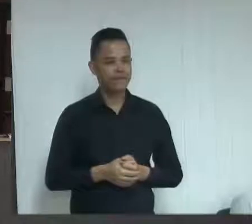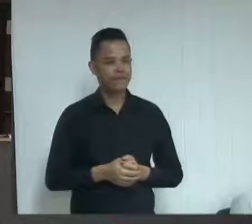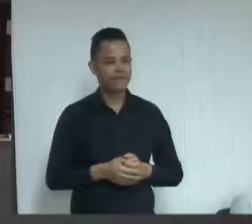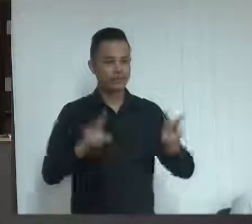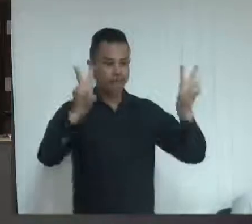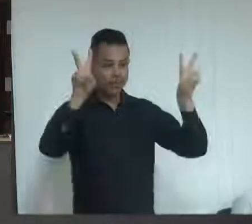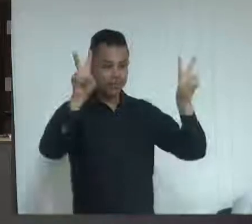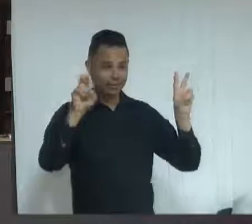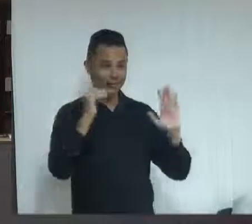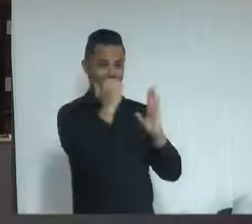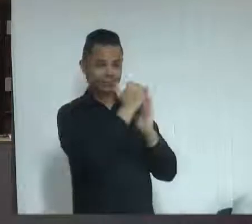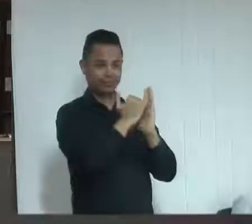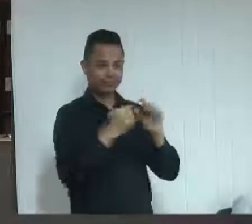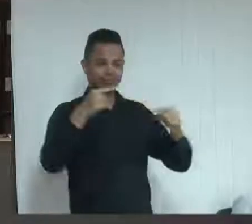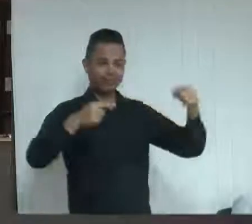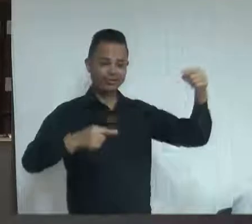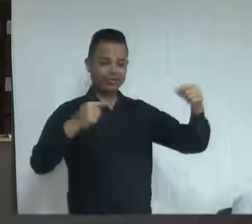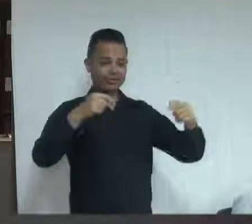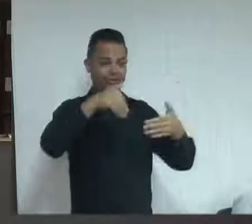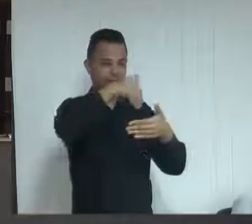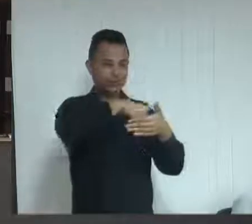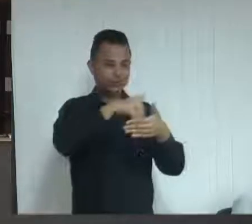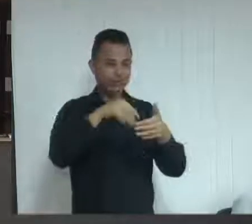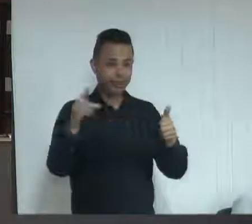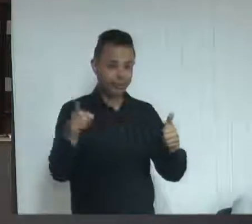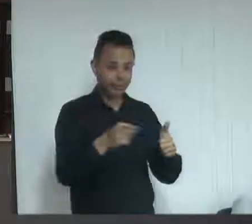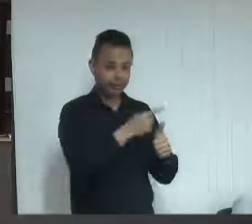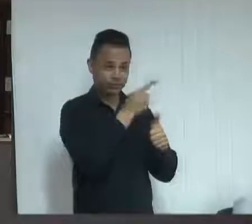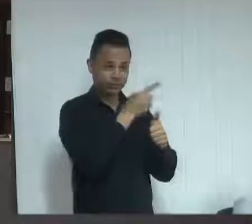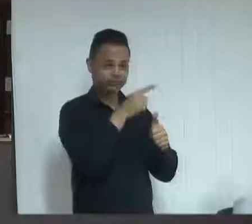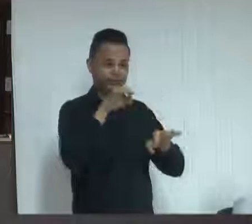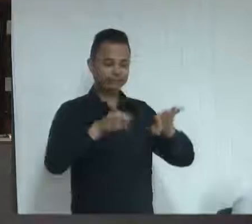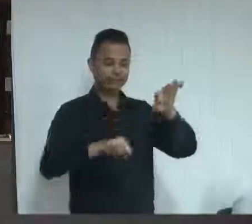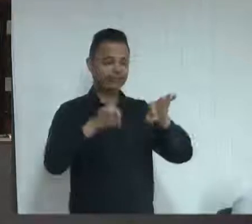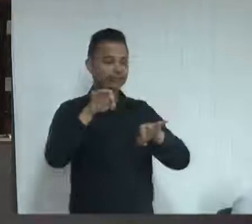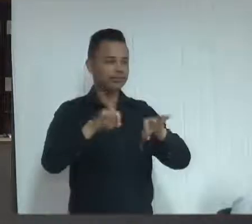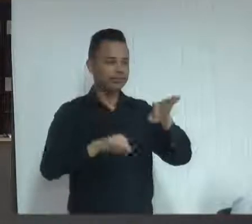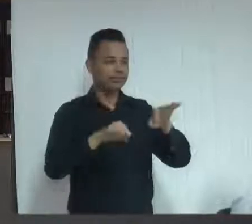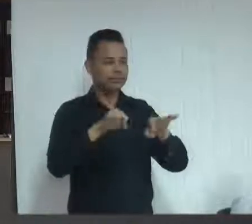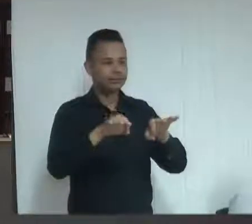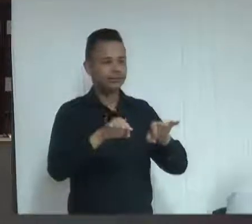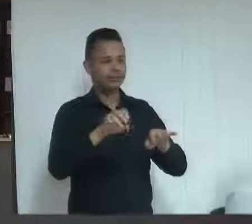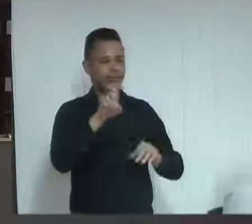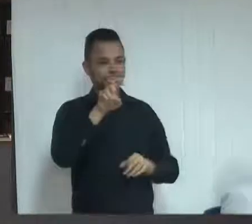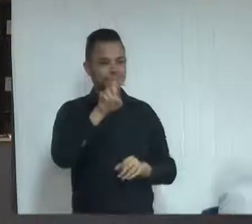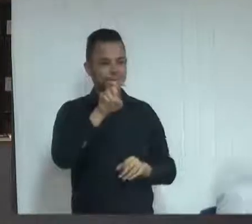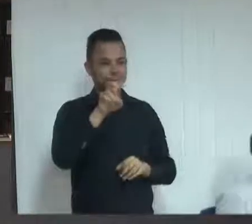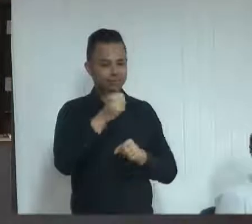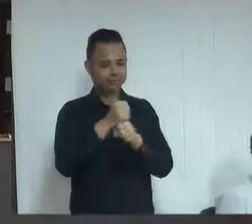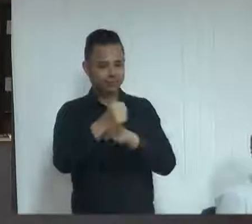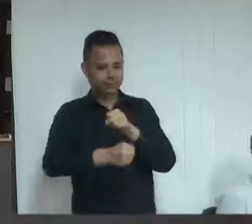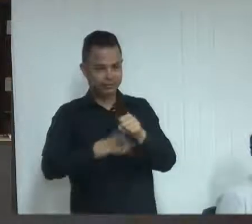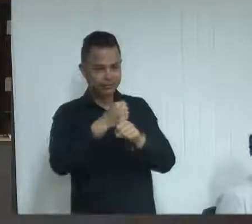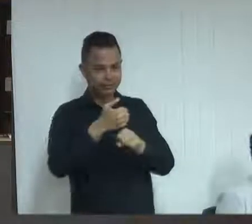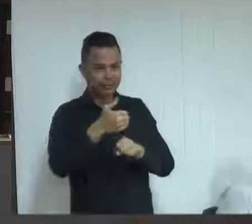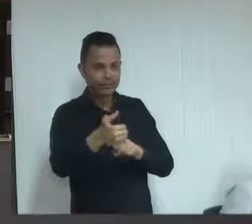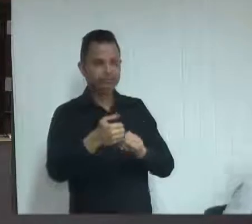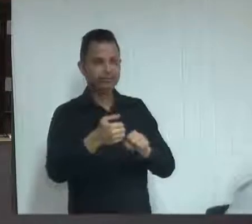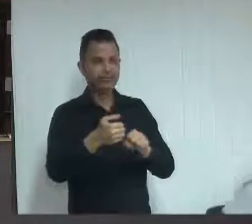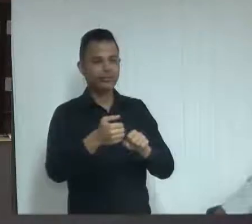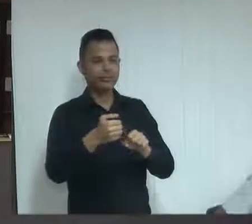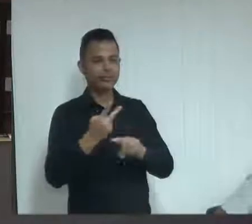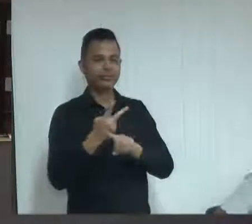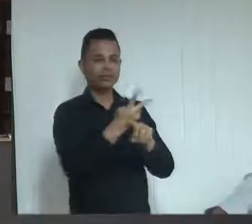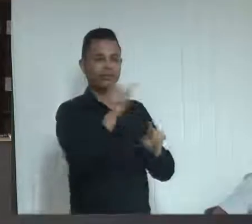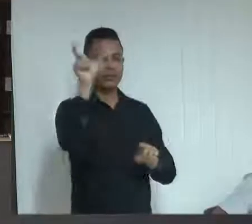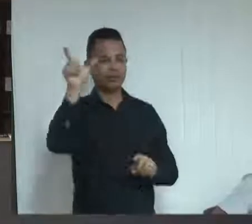Ordem do dia. Discussão e votação únicas. Projeto de Decreto Legislativo número 5/2018. Dispõe sobre a concessão de título